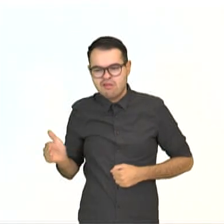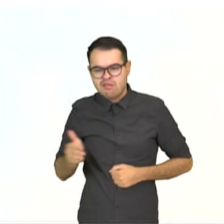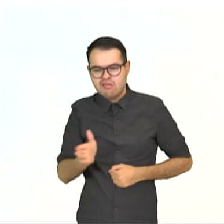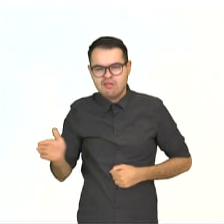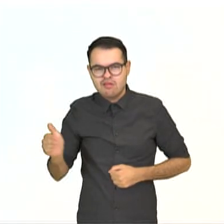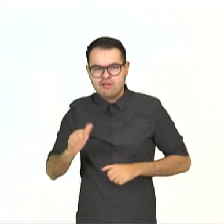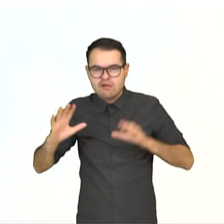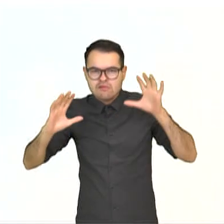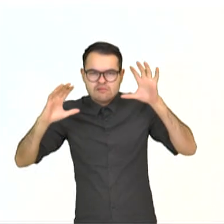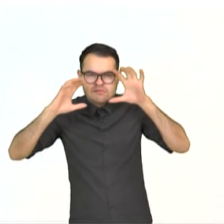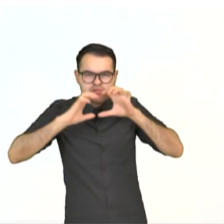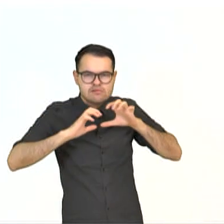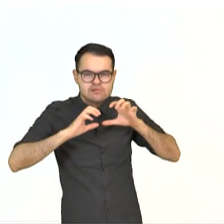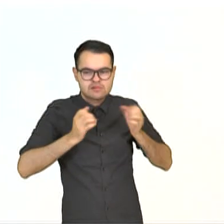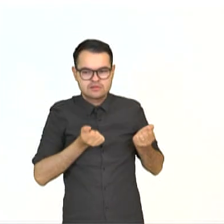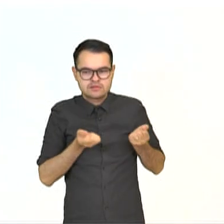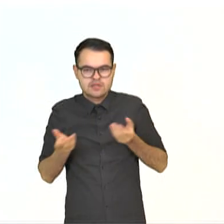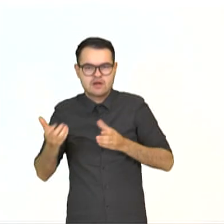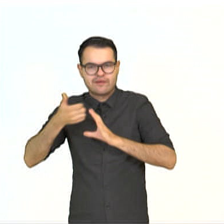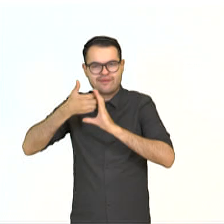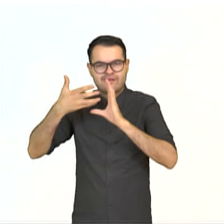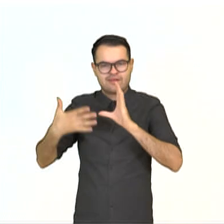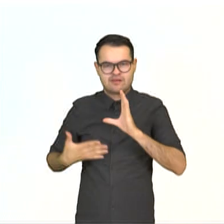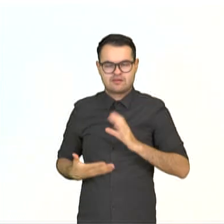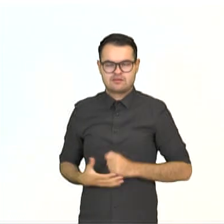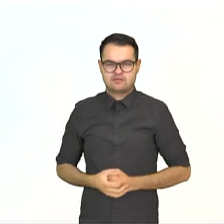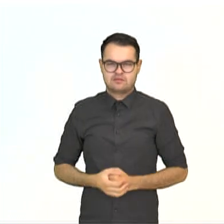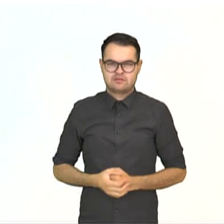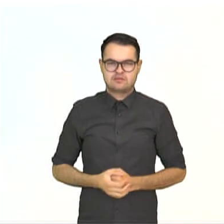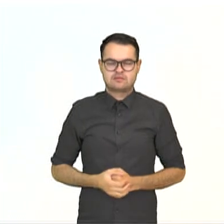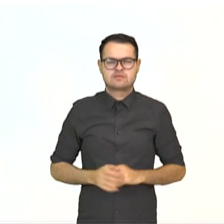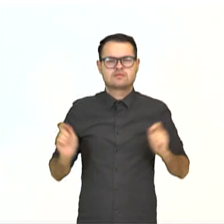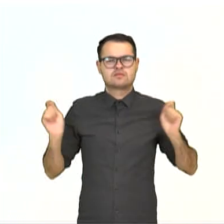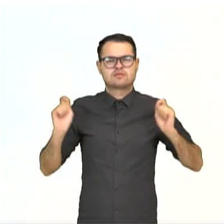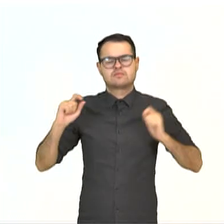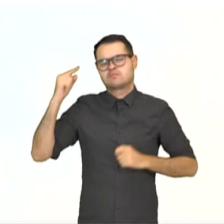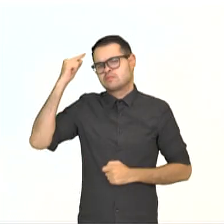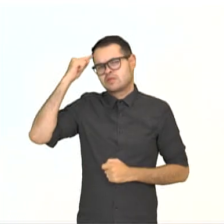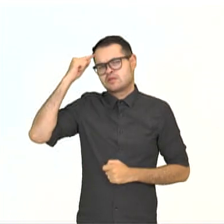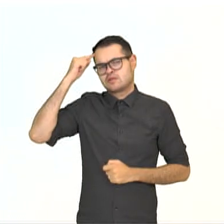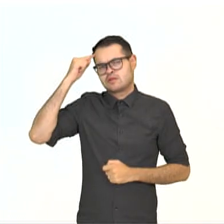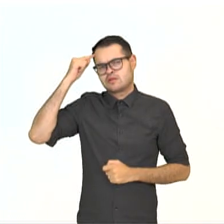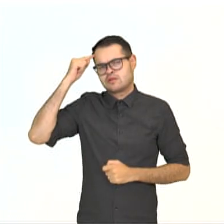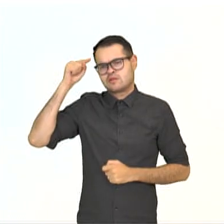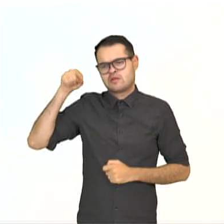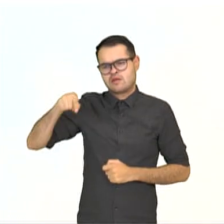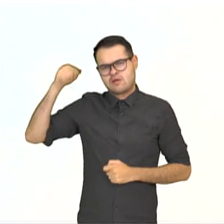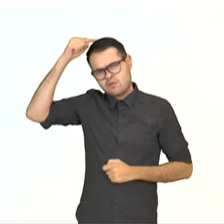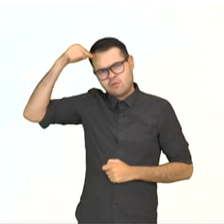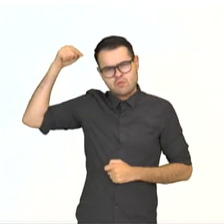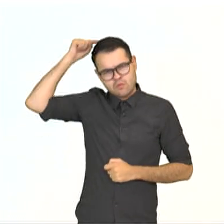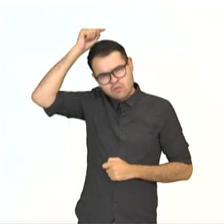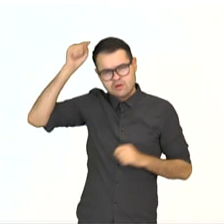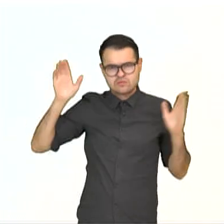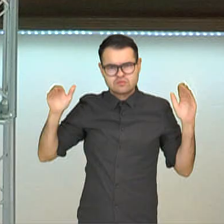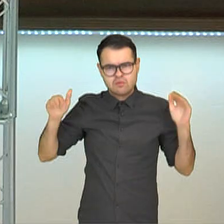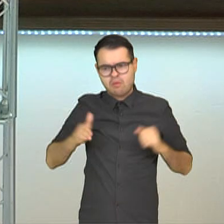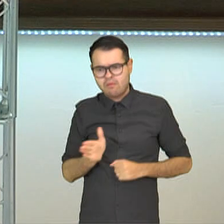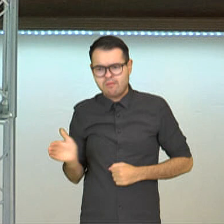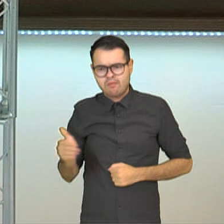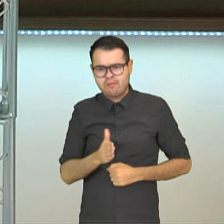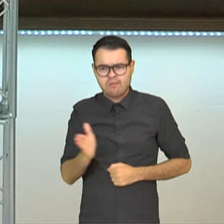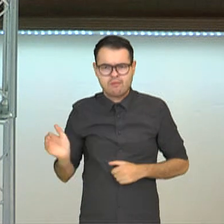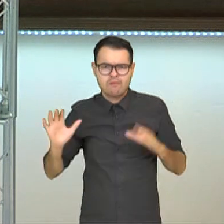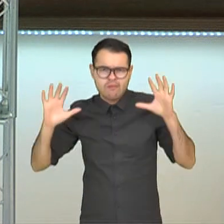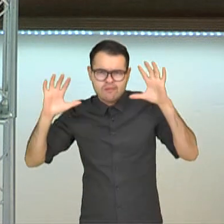são as características atribuídas ao anjo. Então, nós podemos pensar que, por ele ser um anjo torto e viver nas sombras, que